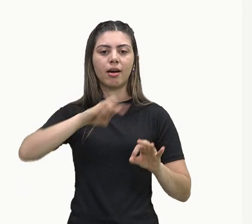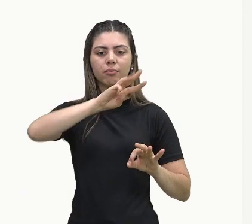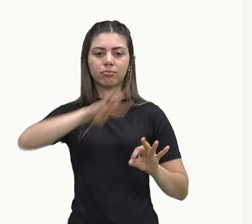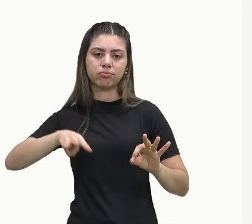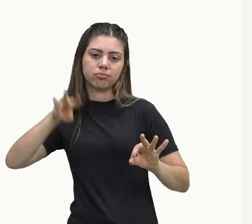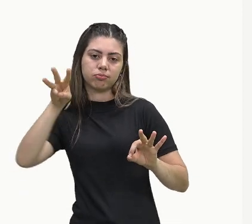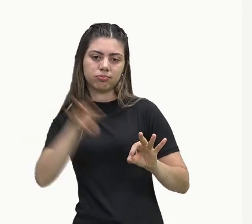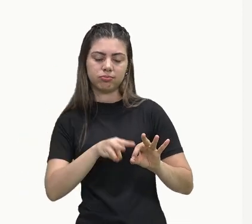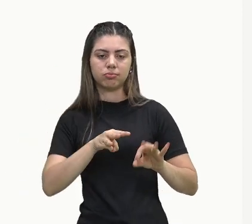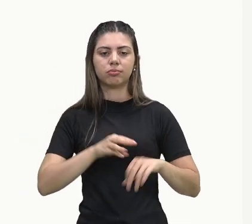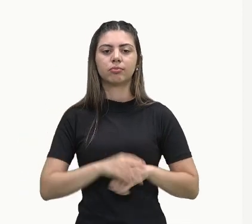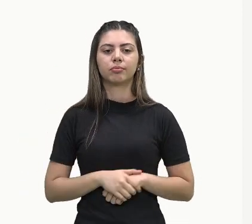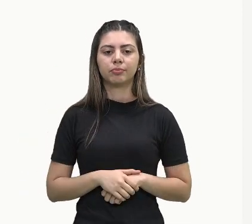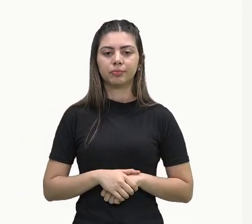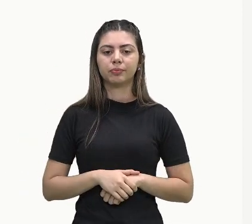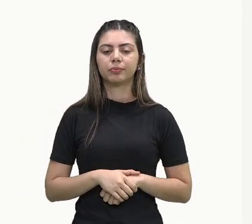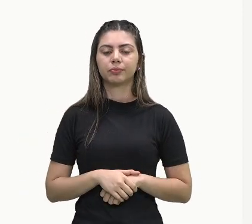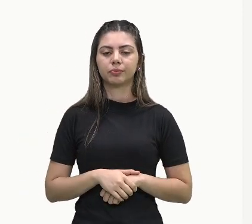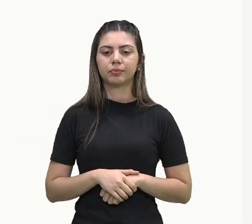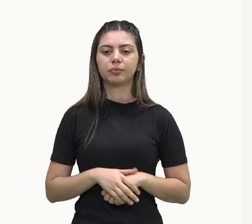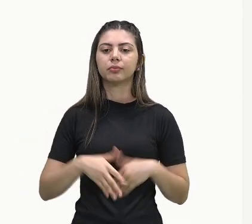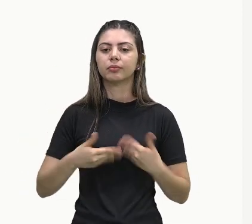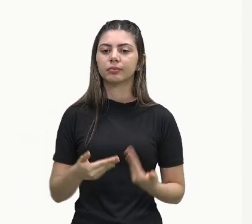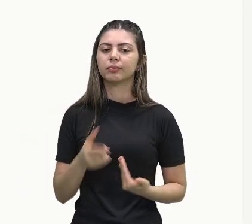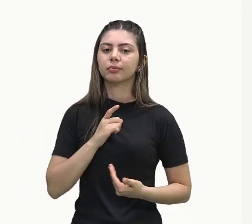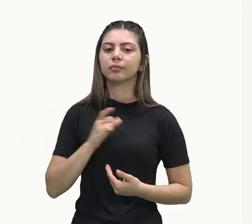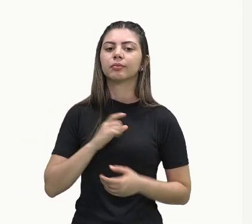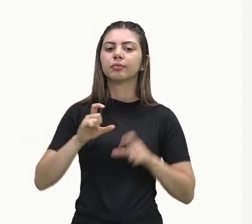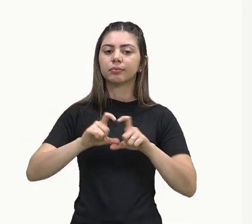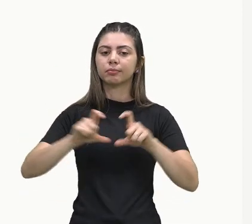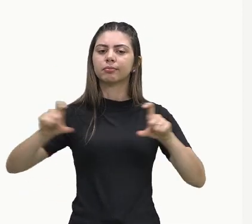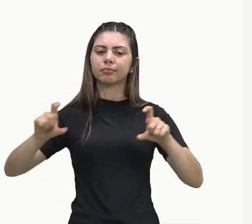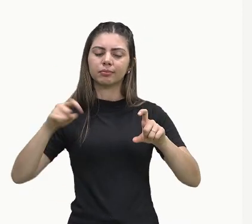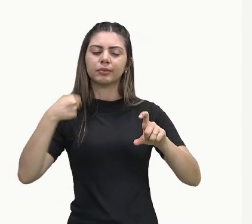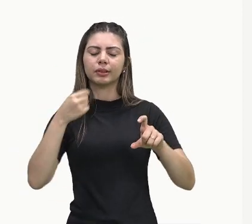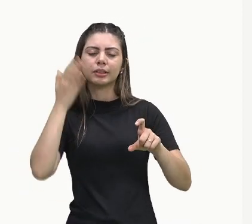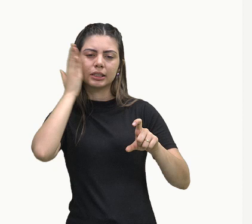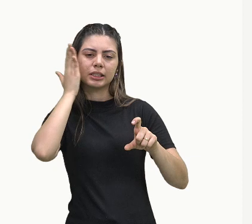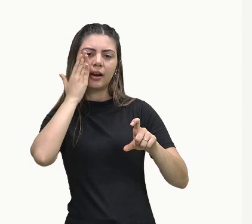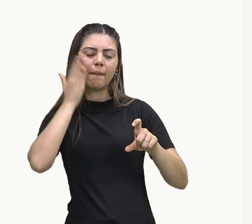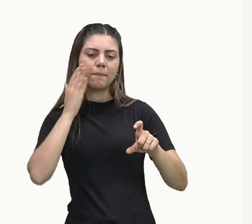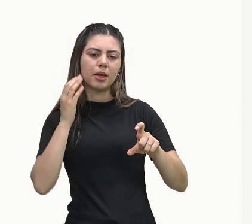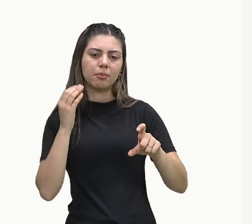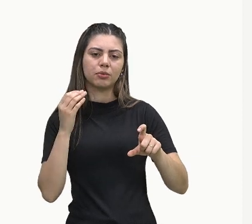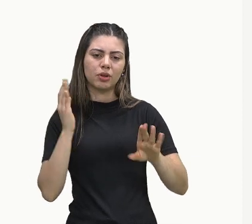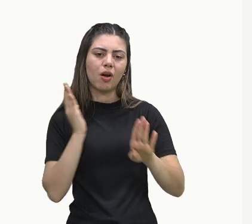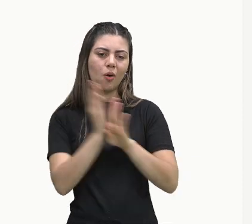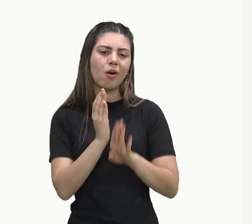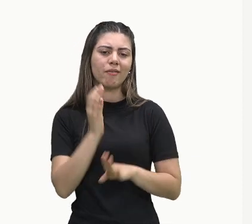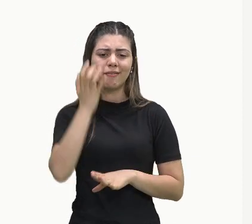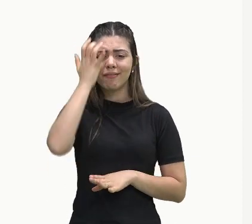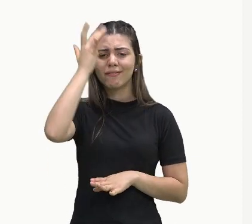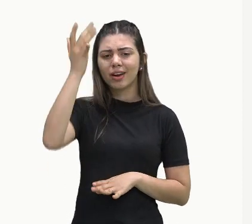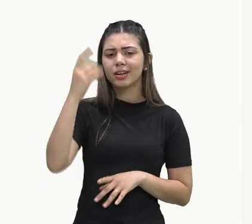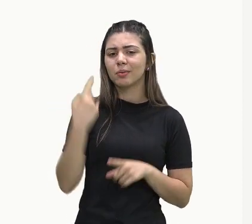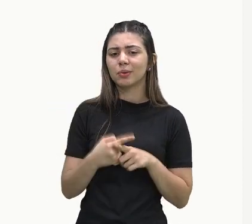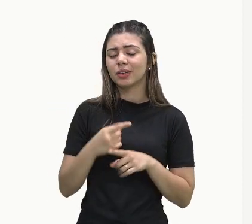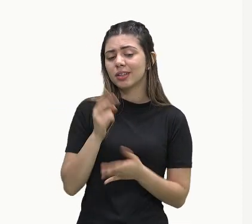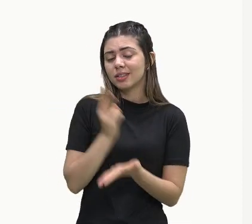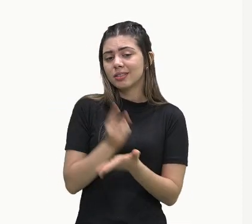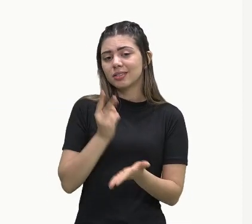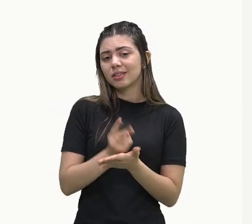na equação geral da reta né Ela é dada por essa expressão aqui é fácil de identificar porque ela sempre é igualada